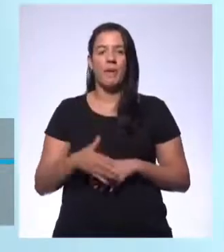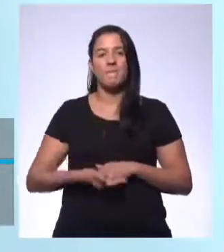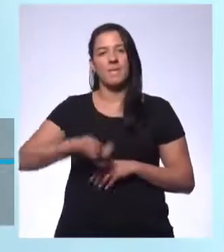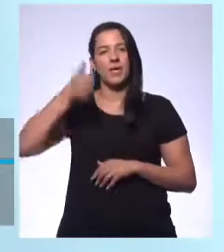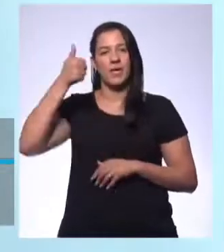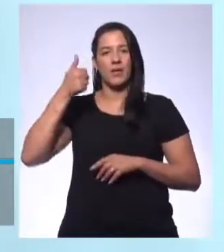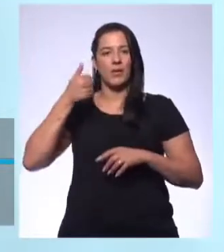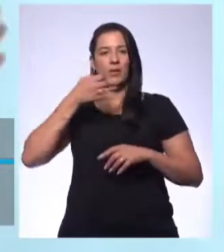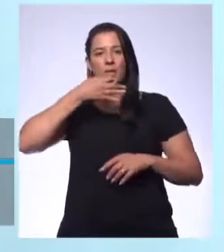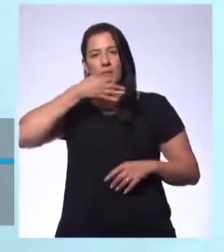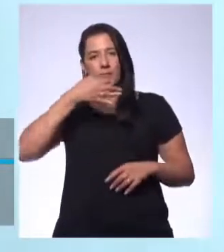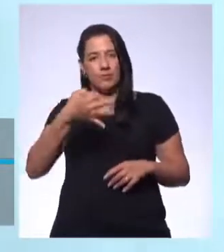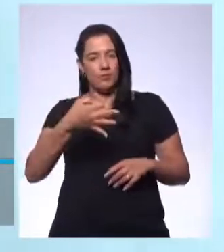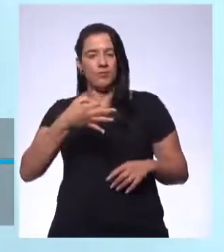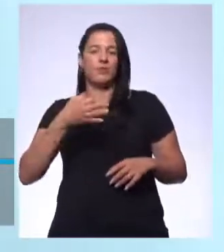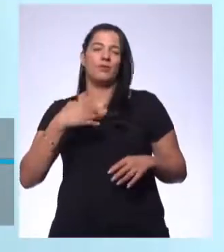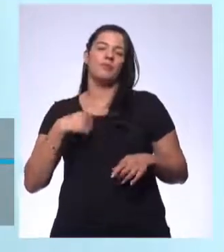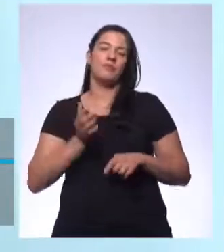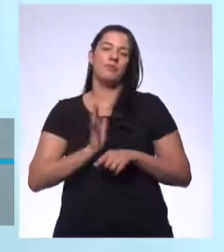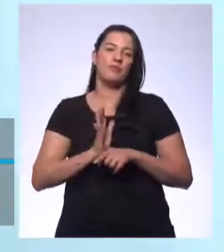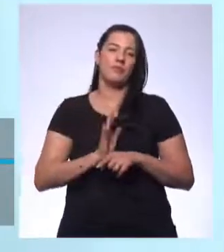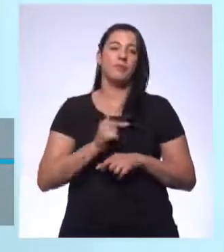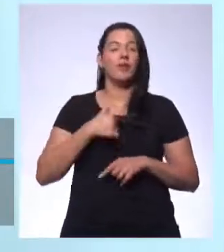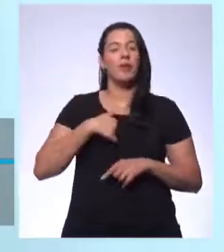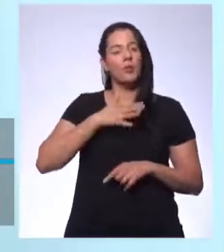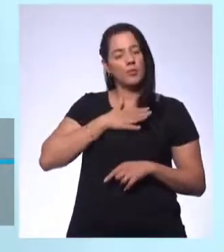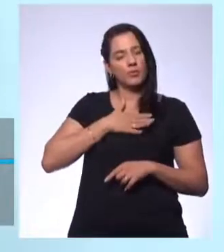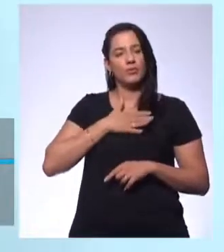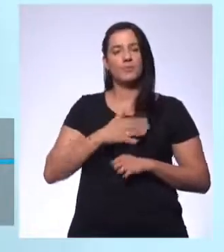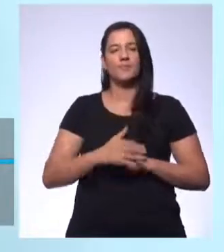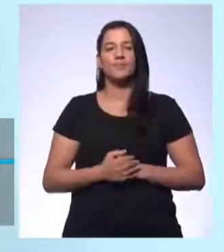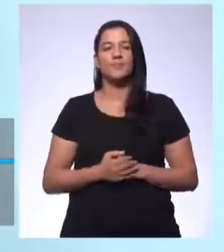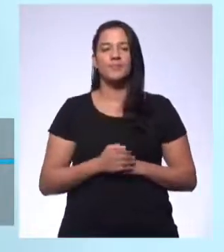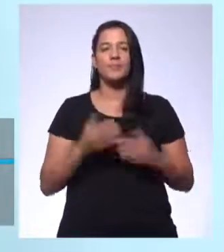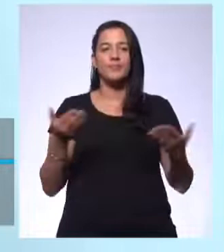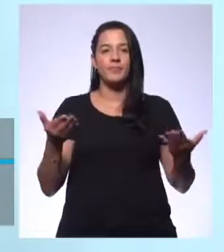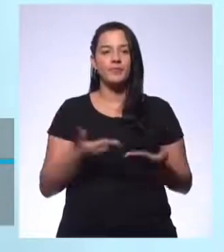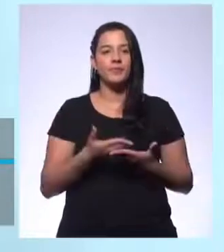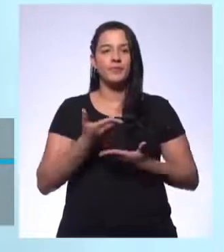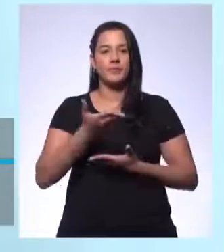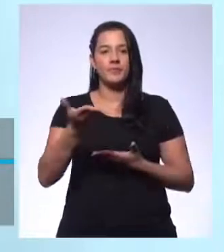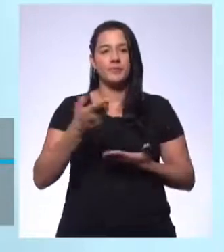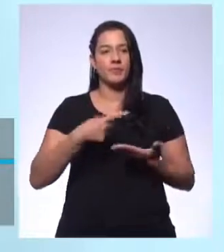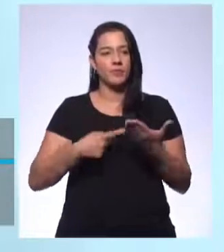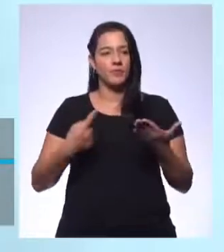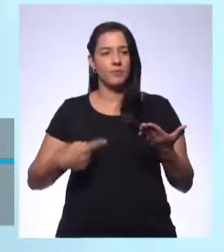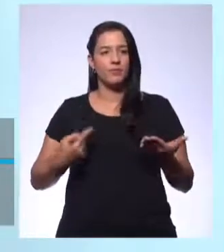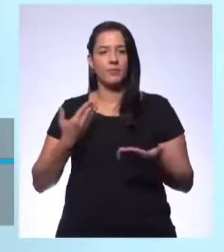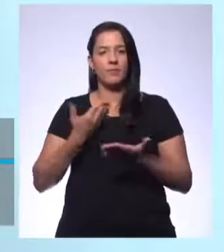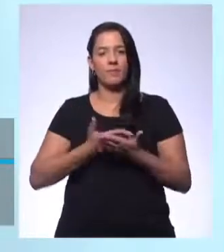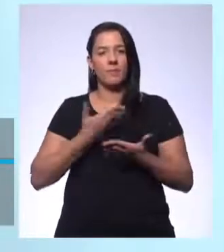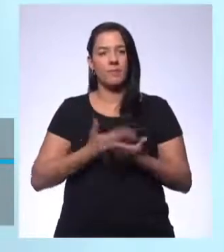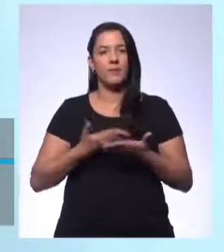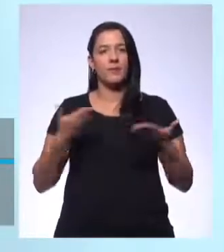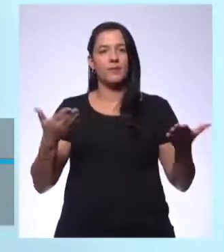para resenhar sobre este filme, mas eu gostei. Agora você vai pegar seu caderno do aluno e vai acompanhar com a gente. Ai,